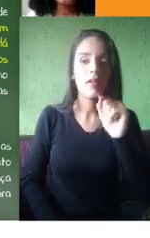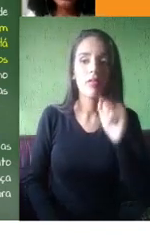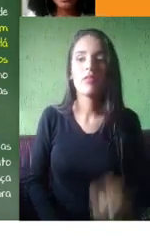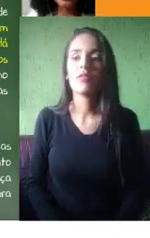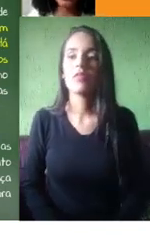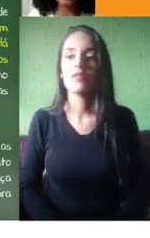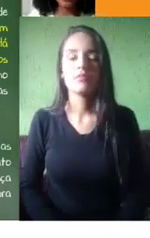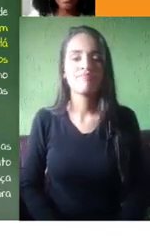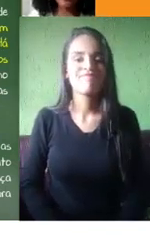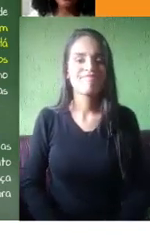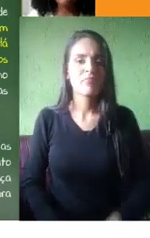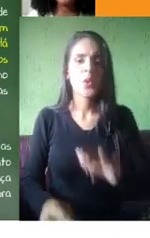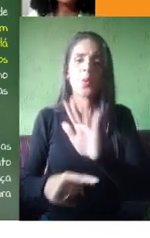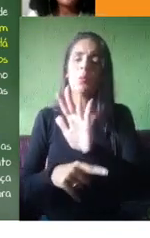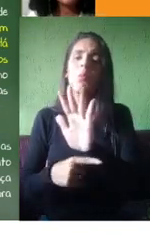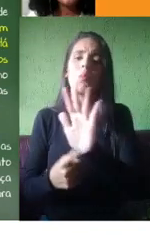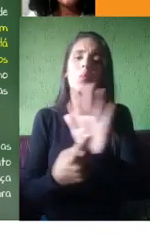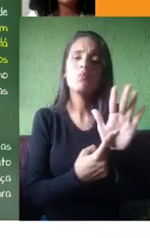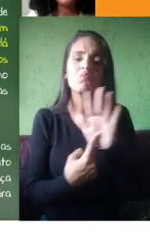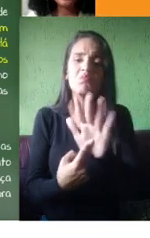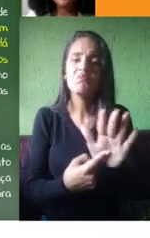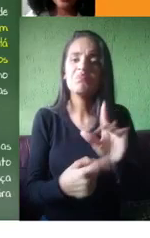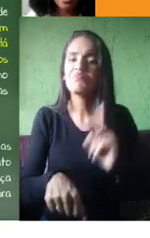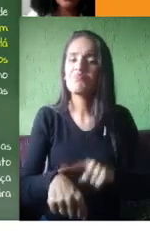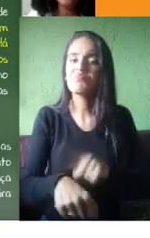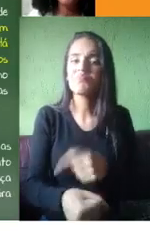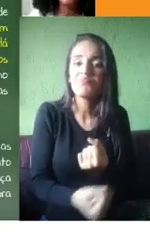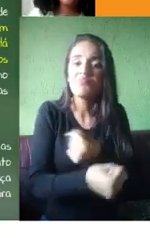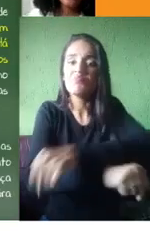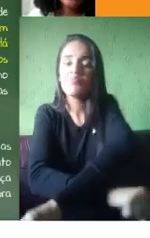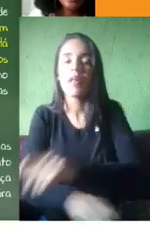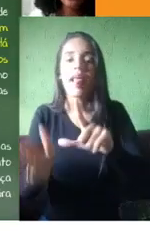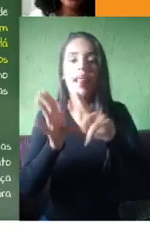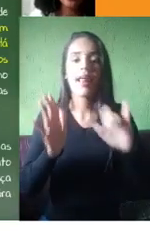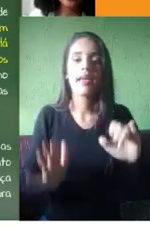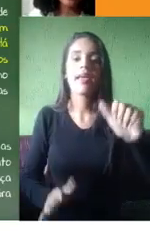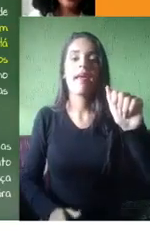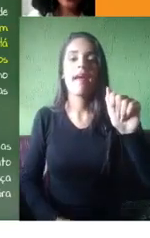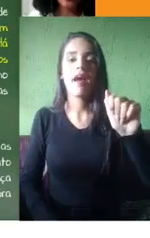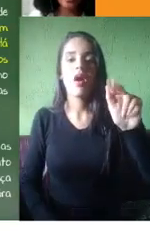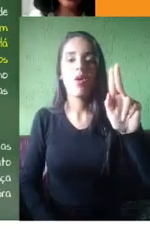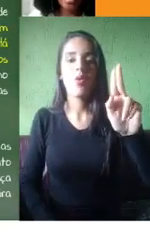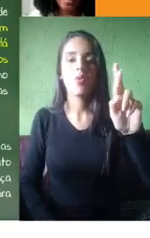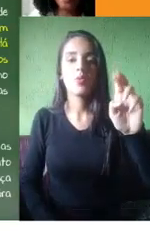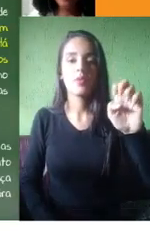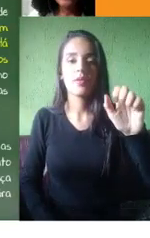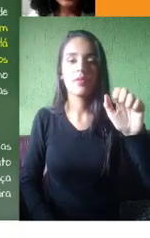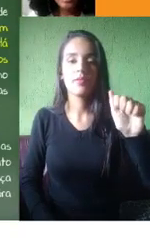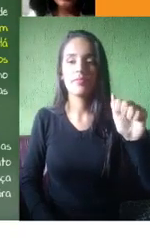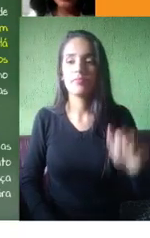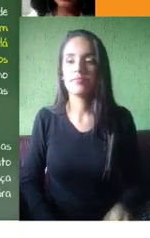fazer a contextualização do tema, foi citado ali o período da escravidão e da abolição, né? A Lei Áurea está